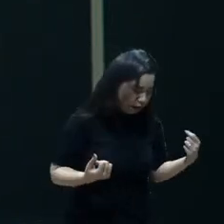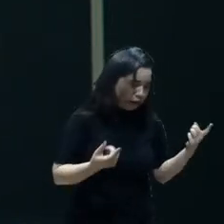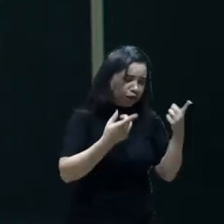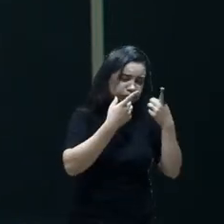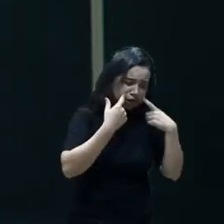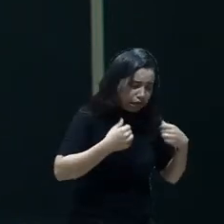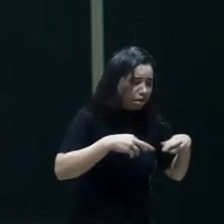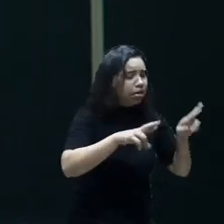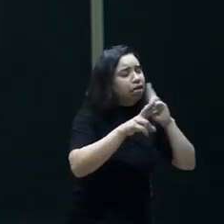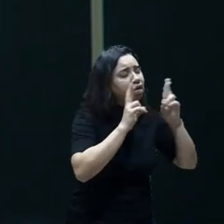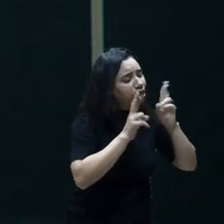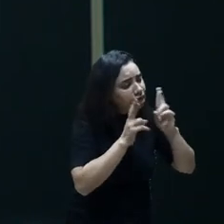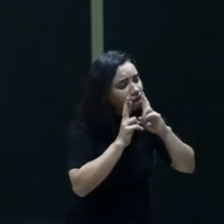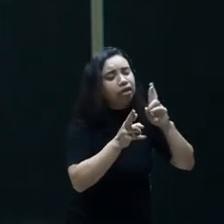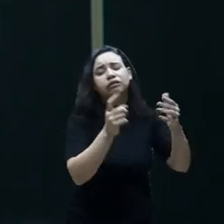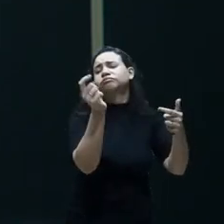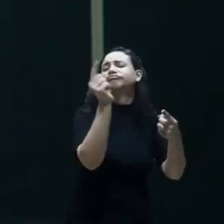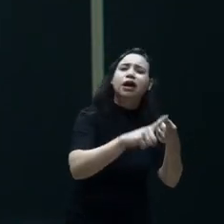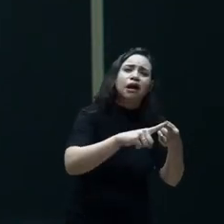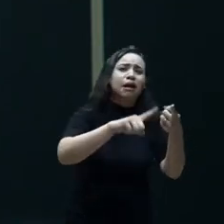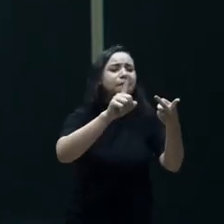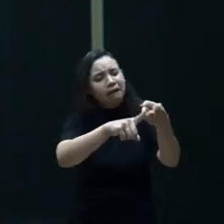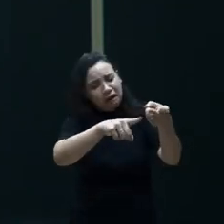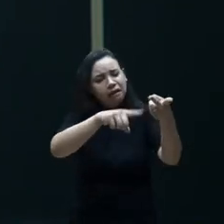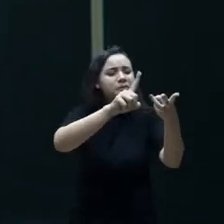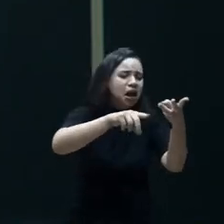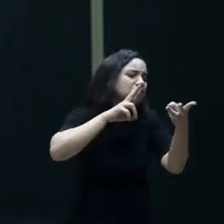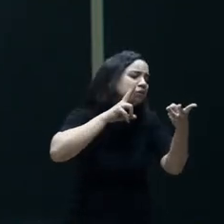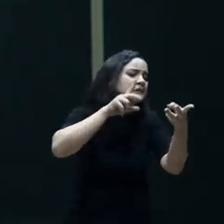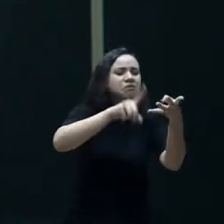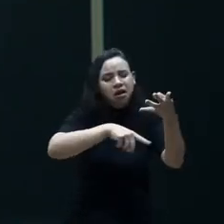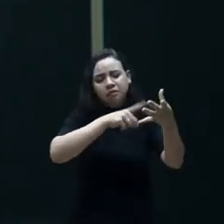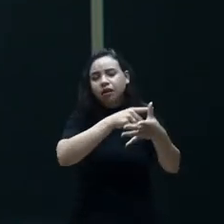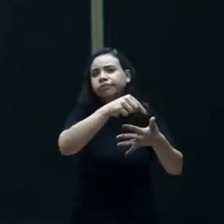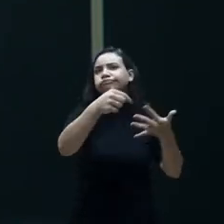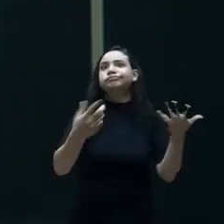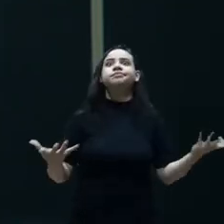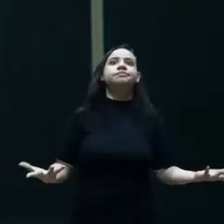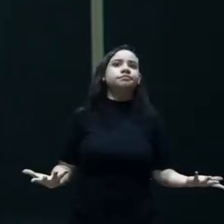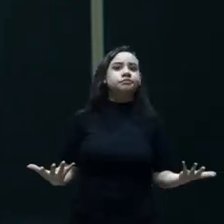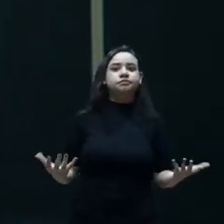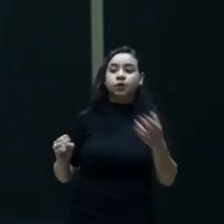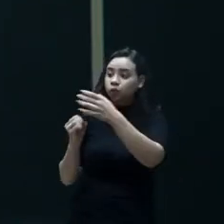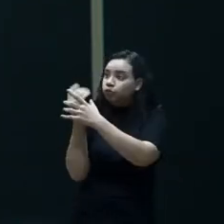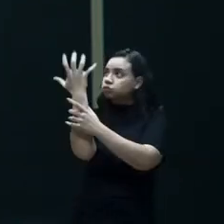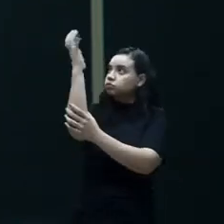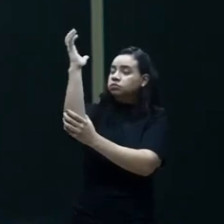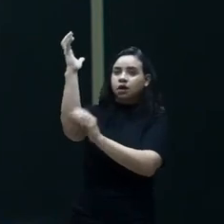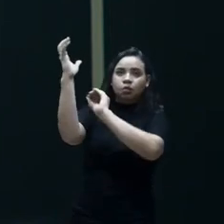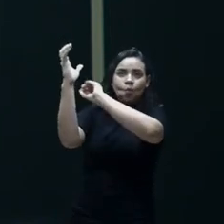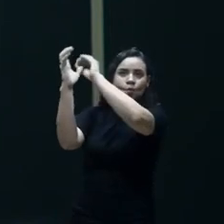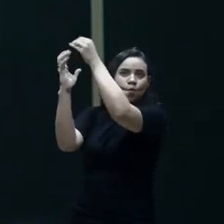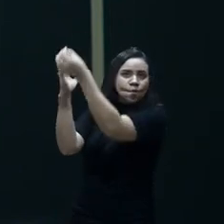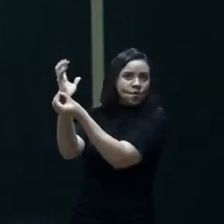reclamando. É por isso, é por aquilo, é por aquilo e é por aquilo outro. E nada de fruto. E nada